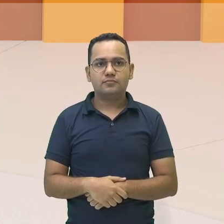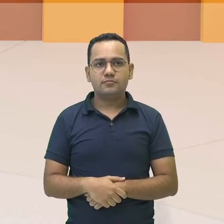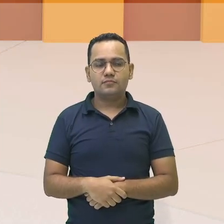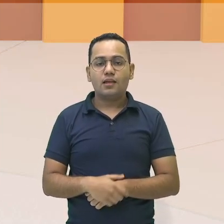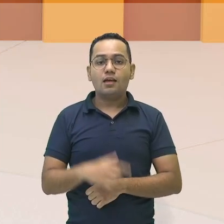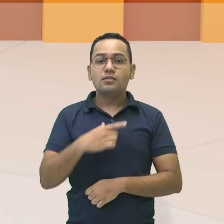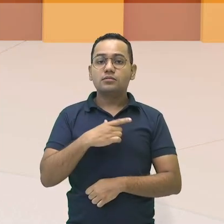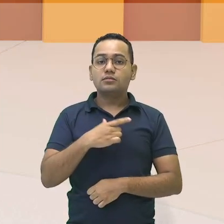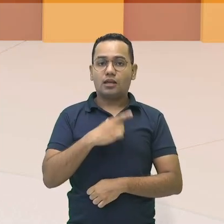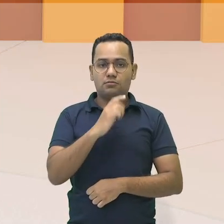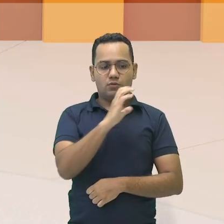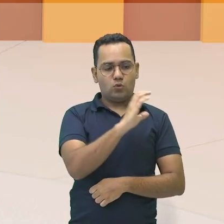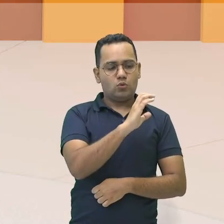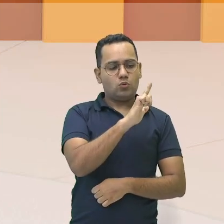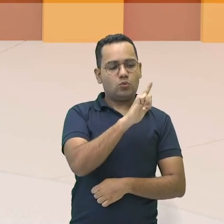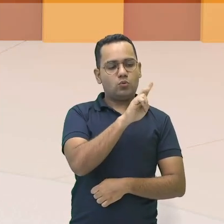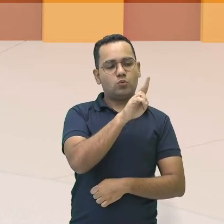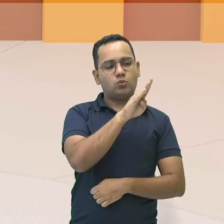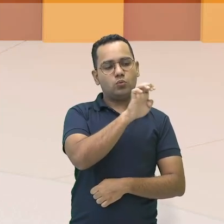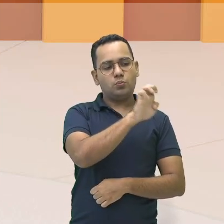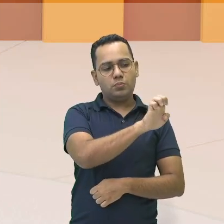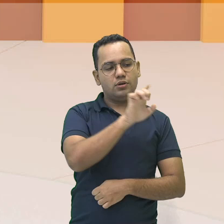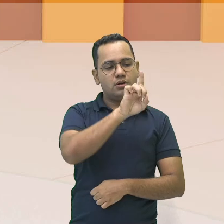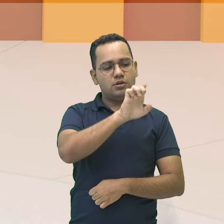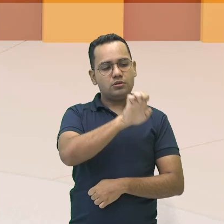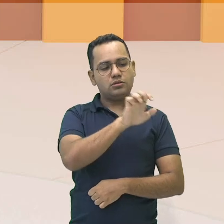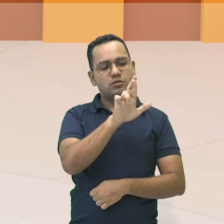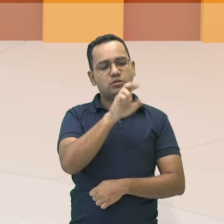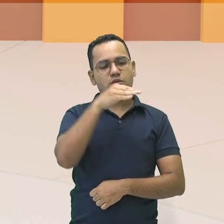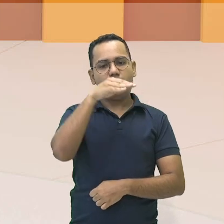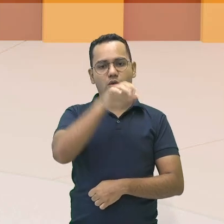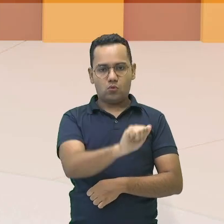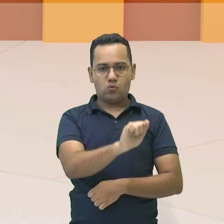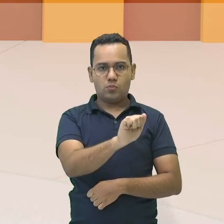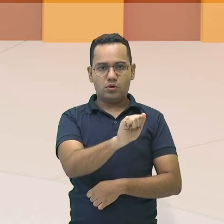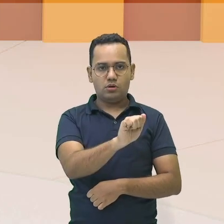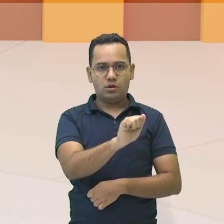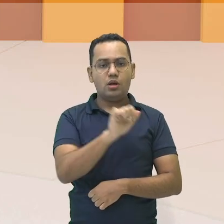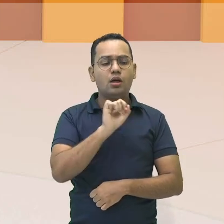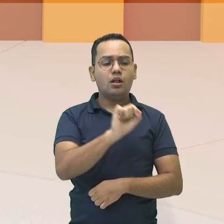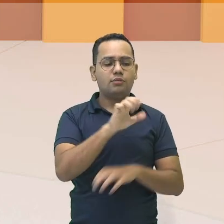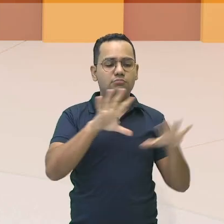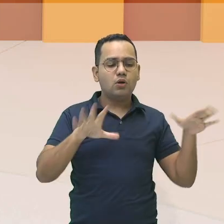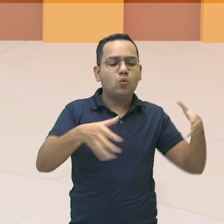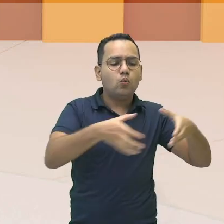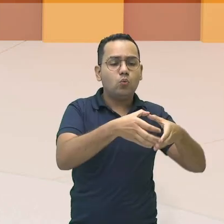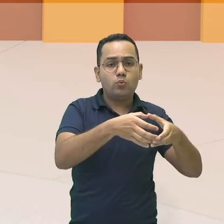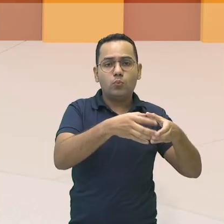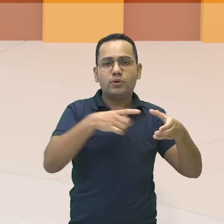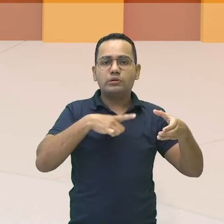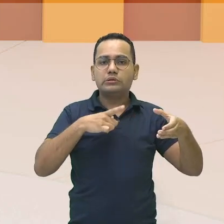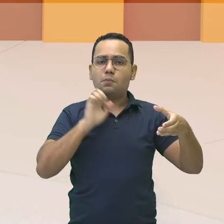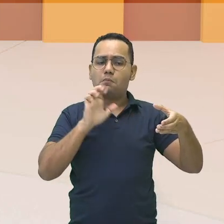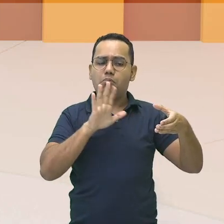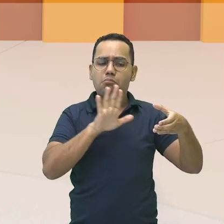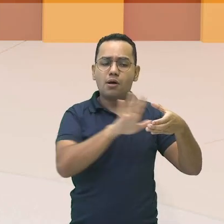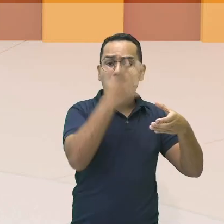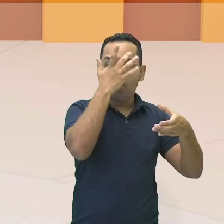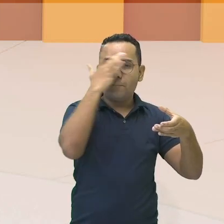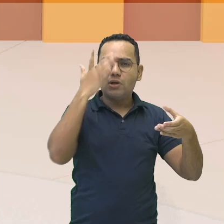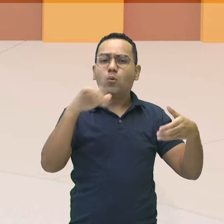Clube de Roma, como o próprio nome já sugere, né, era uma espécie de clube ali que reunia economistas,